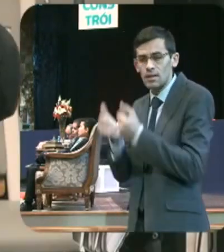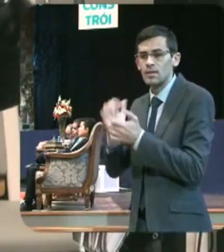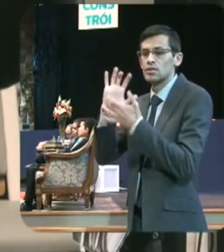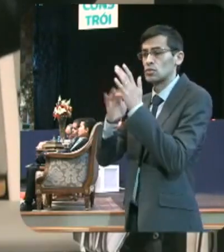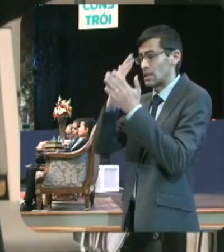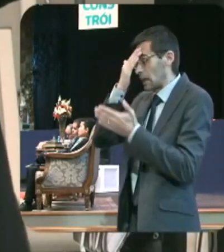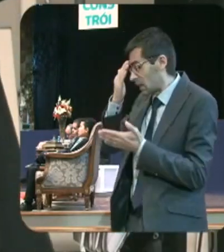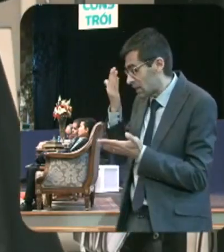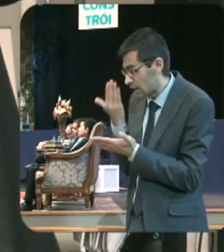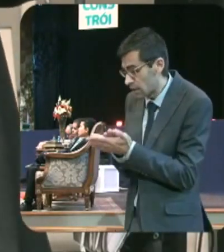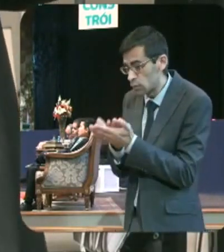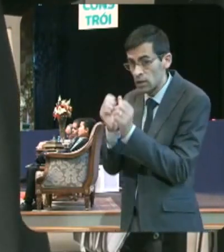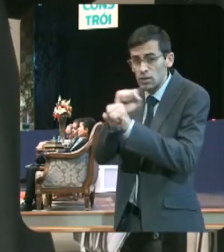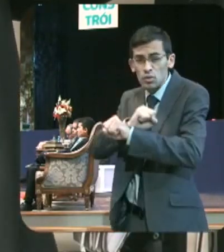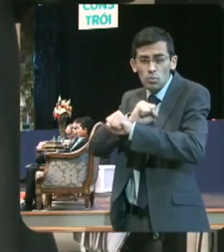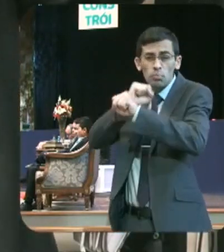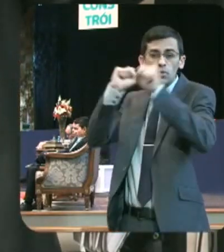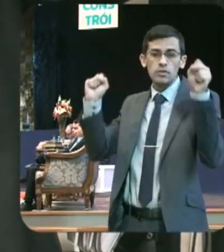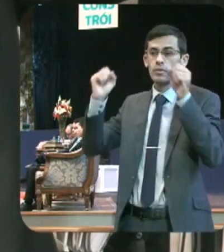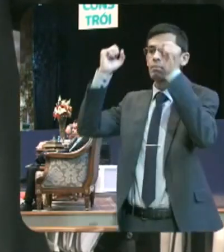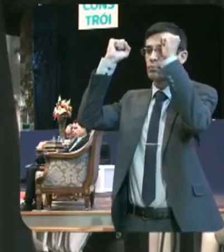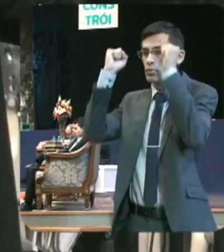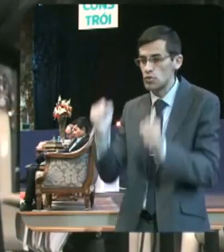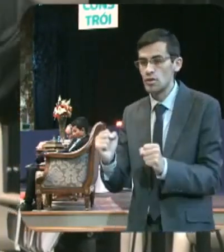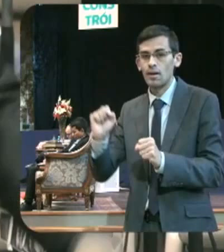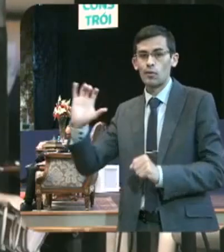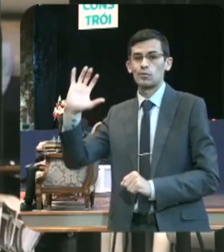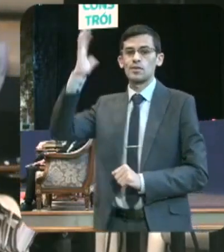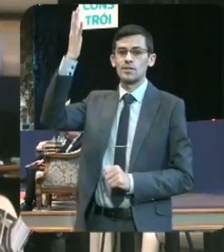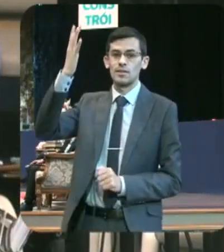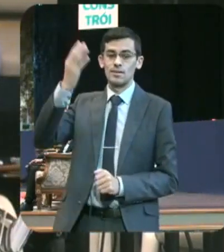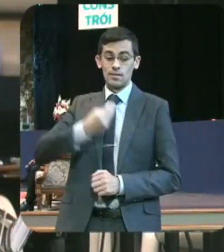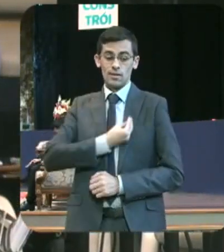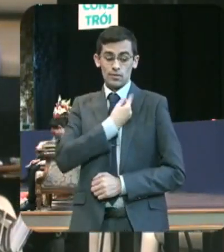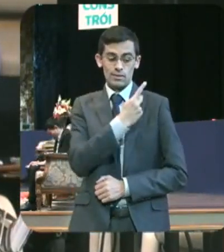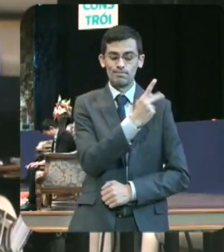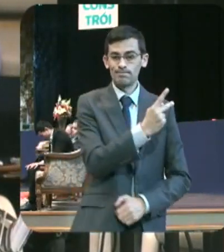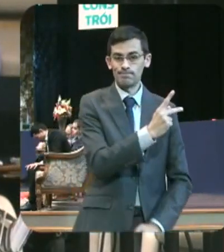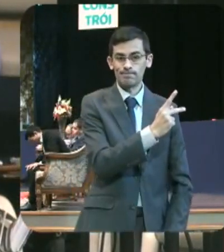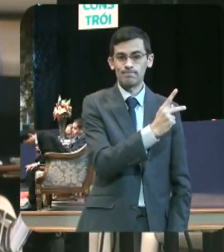crendo que o impossível podia ser tratado por ele.